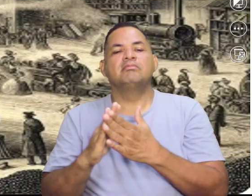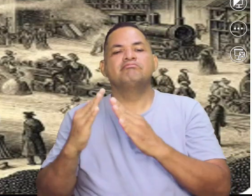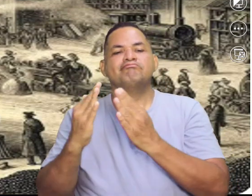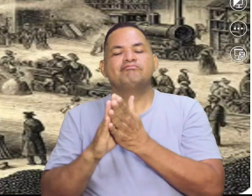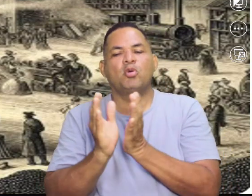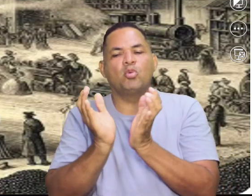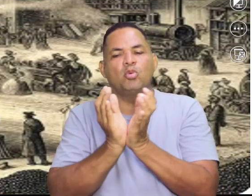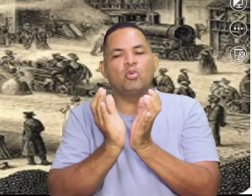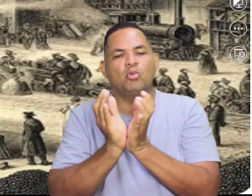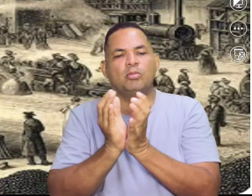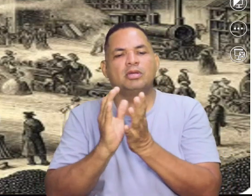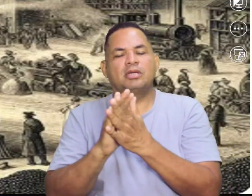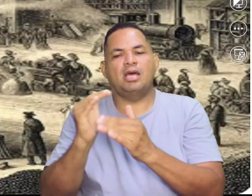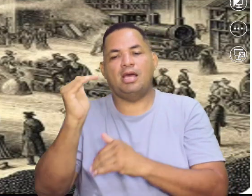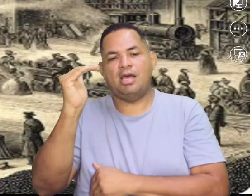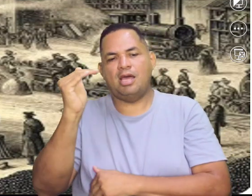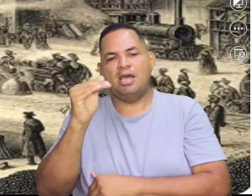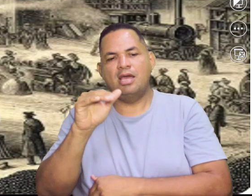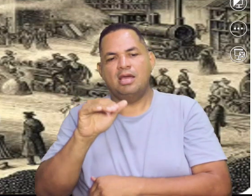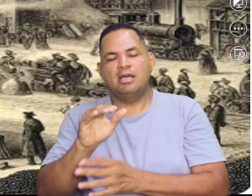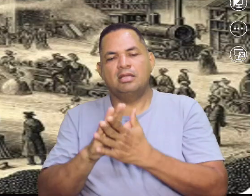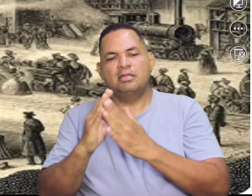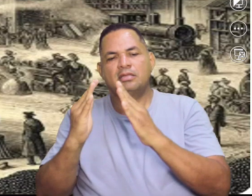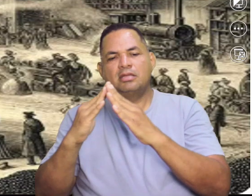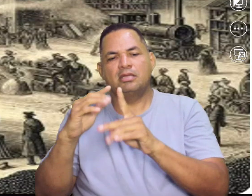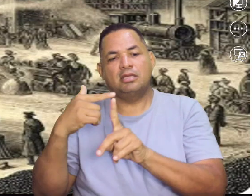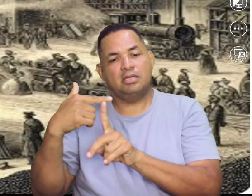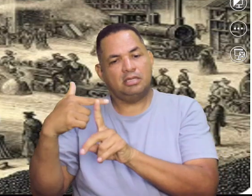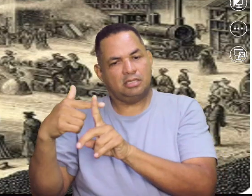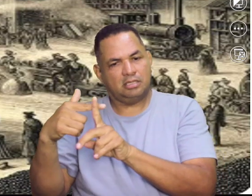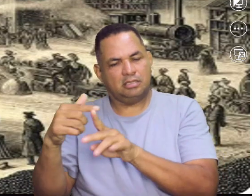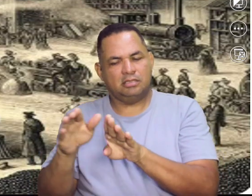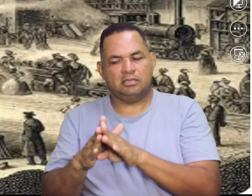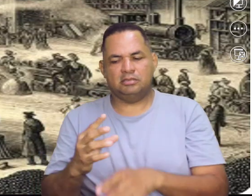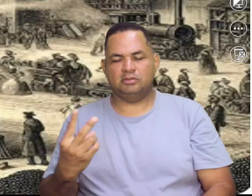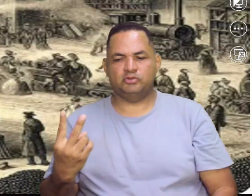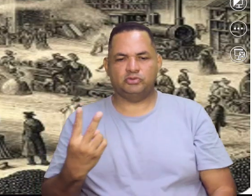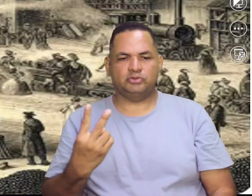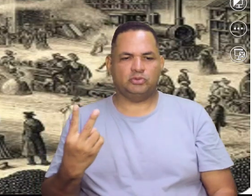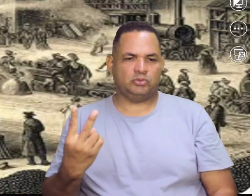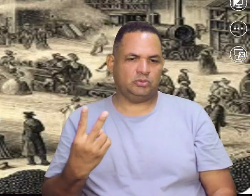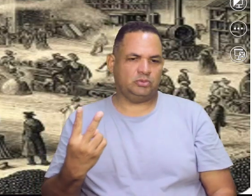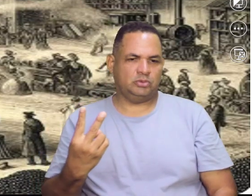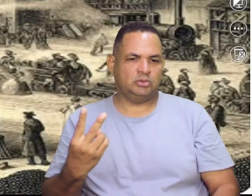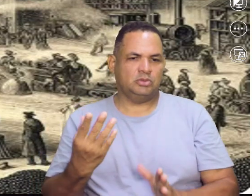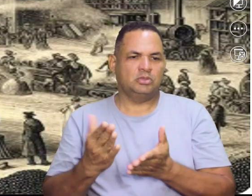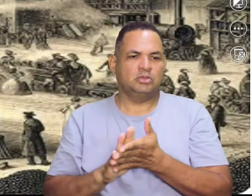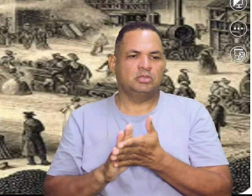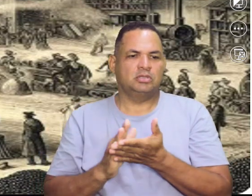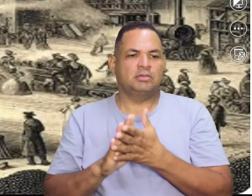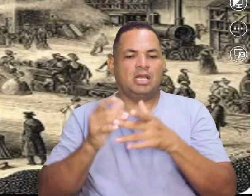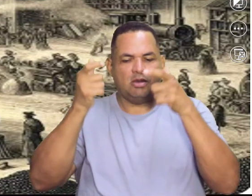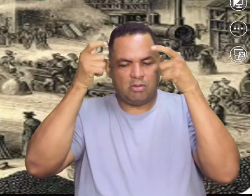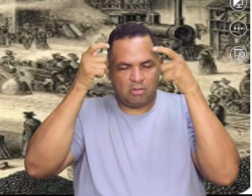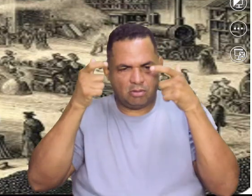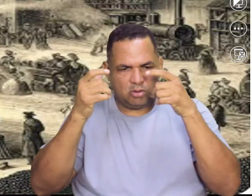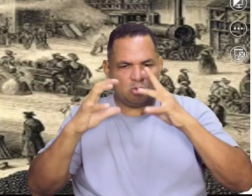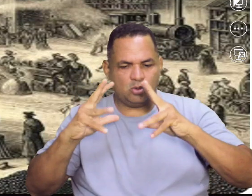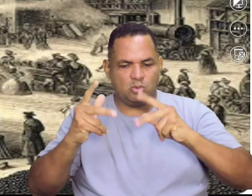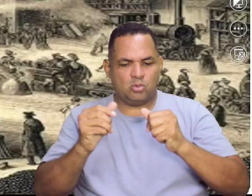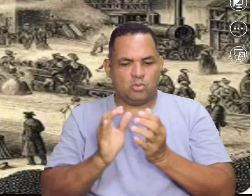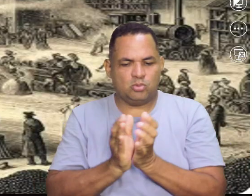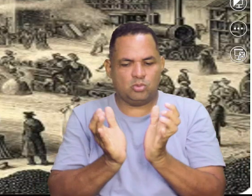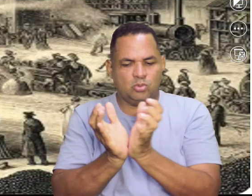pelos membros da igreja. Nós vamos ter o segundo estamento, que é a nobreza, que vai ser representado pelo rei e por todos